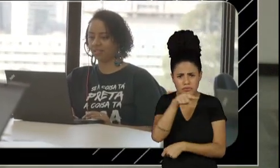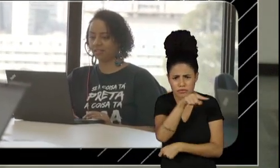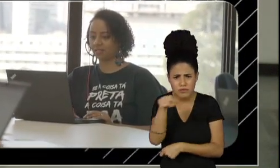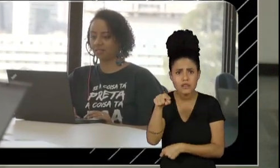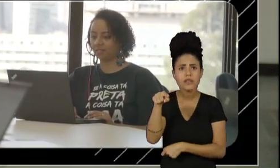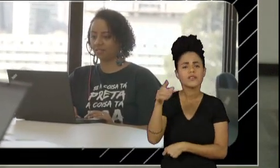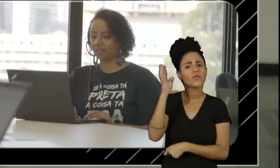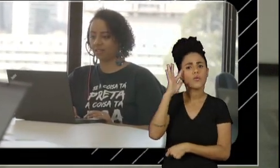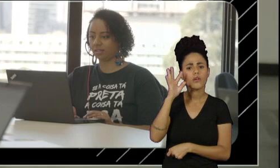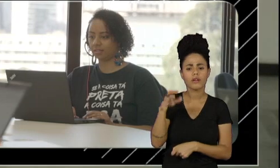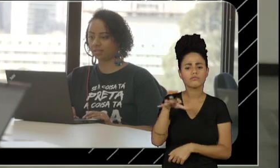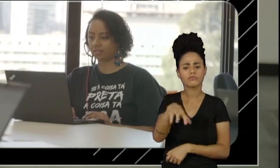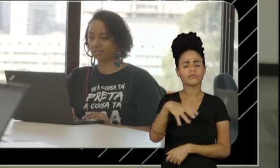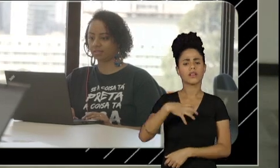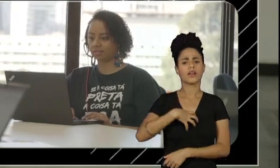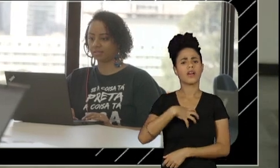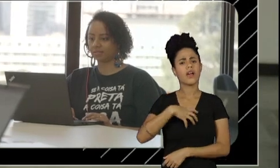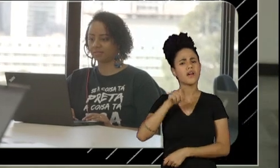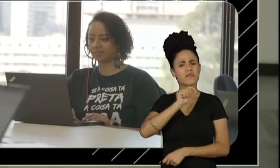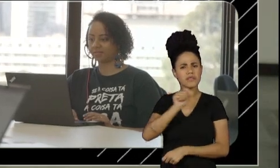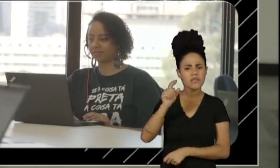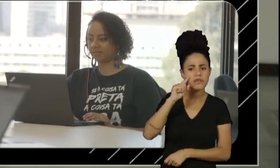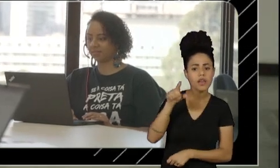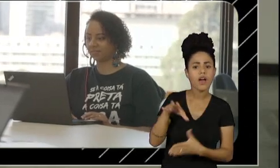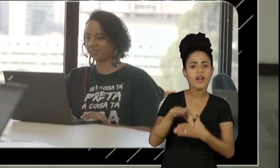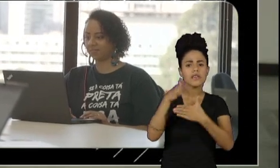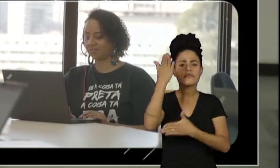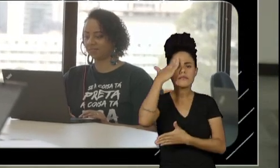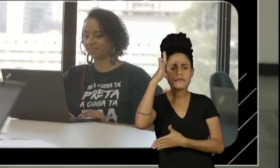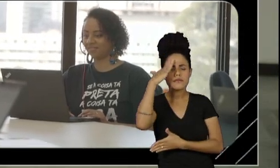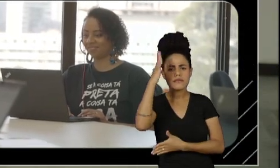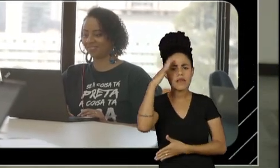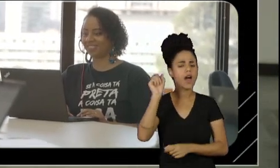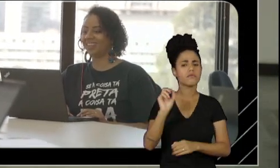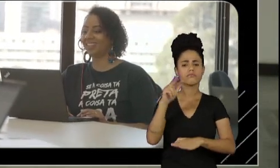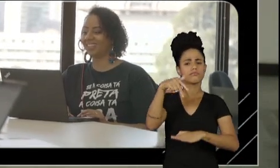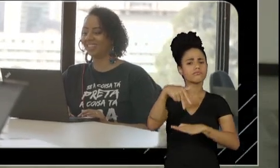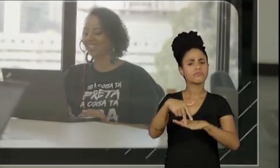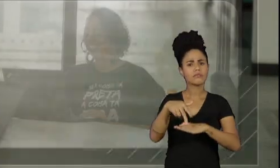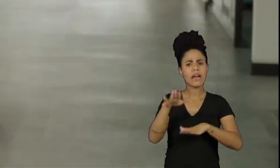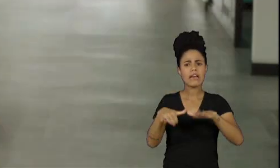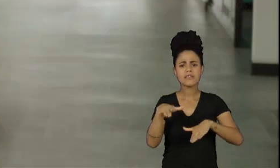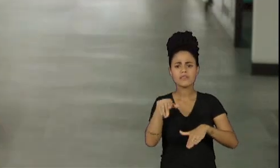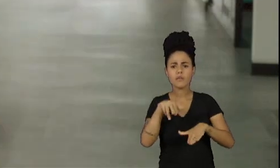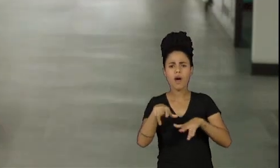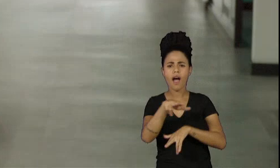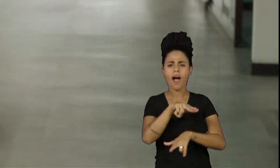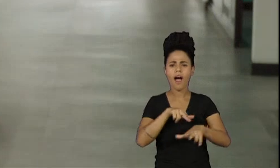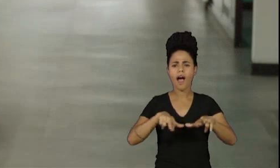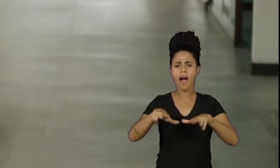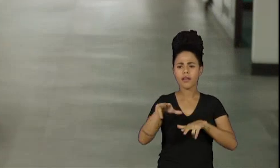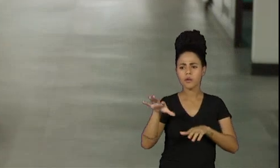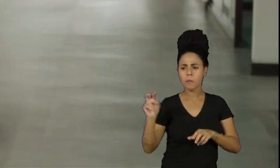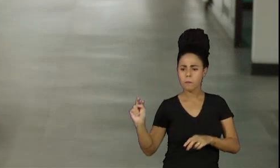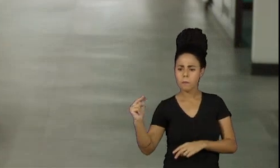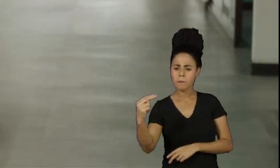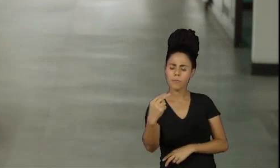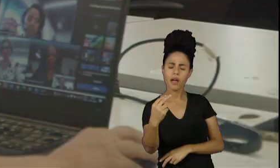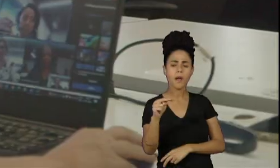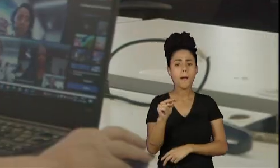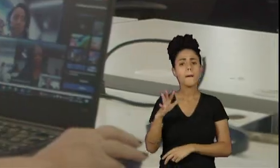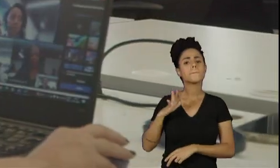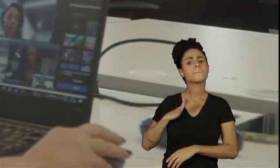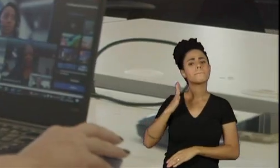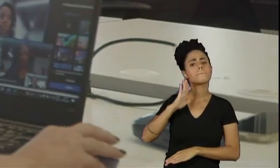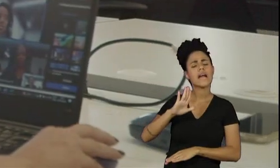você está neste lugar, você consegue deliberar e entender coisas que não estão necessariamente ao seu redor. Então, quando você